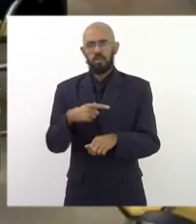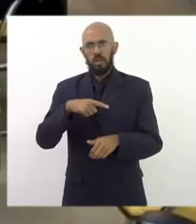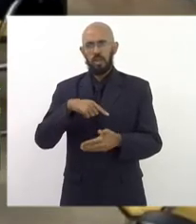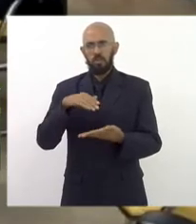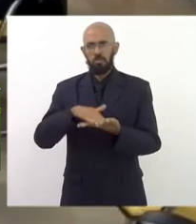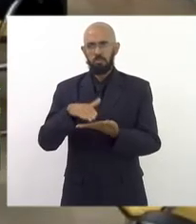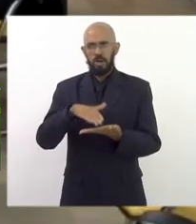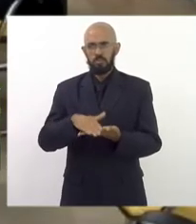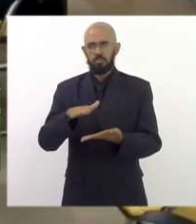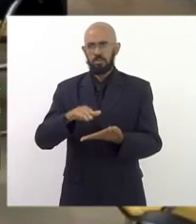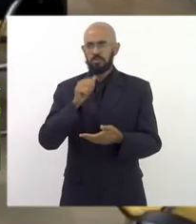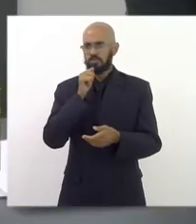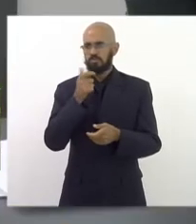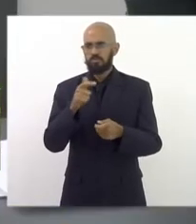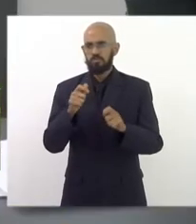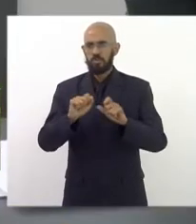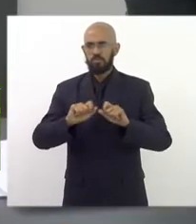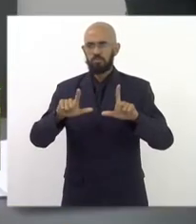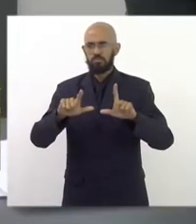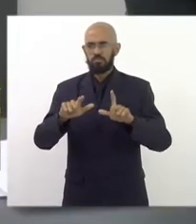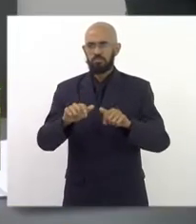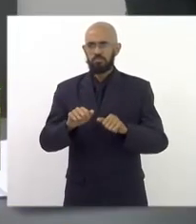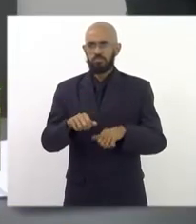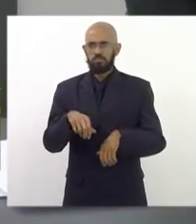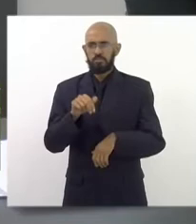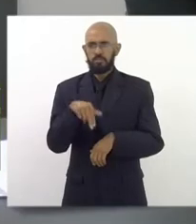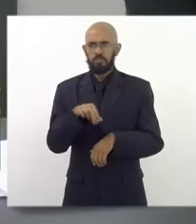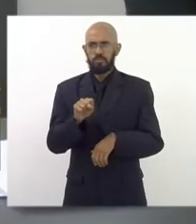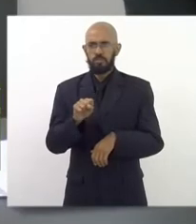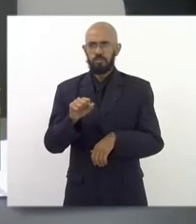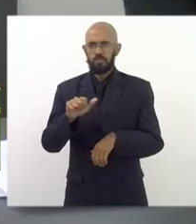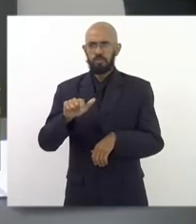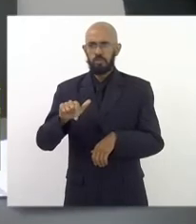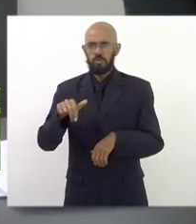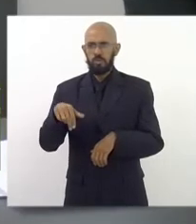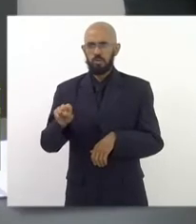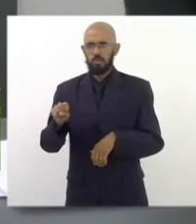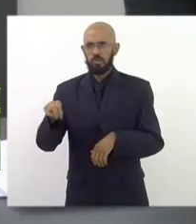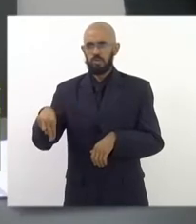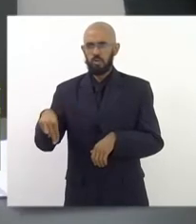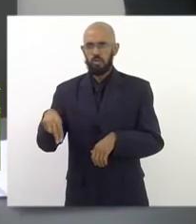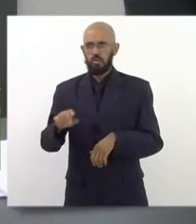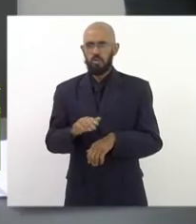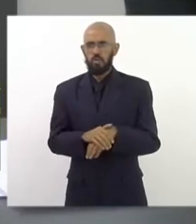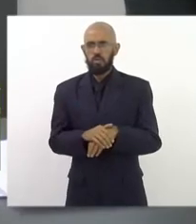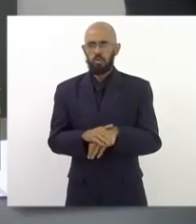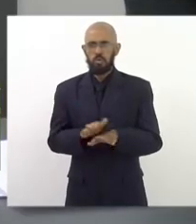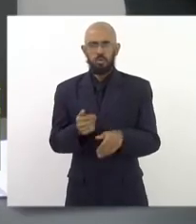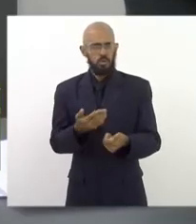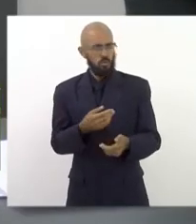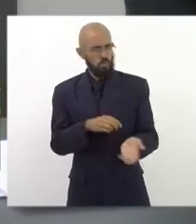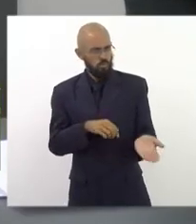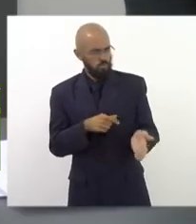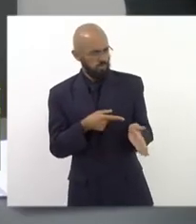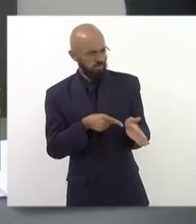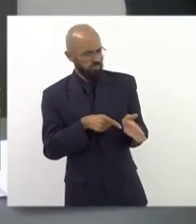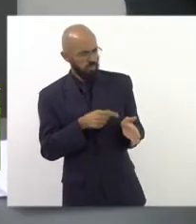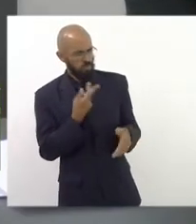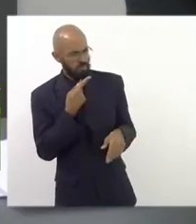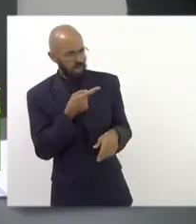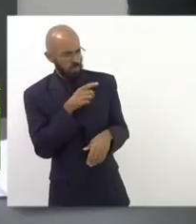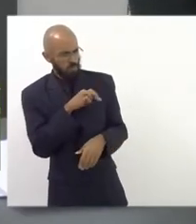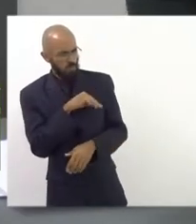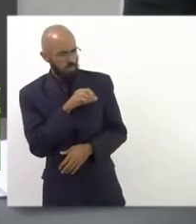aqui. O Nelson. Sim. O Montese vai fazer alguma